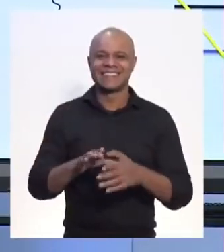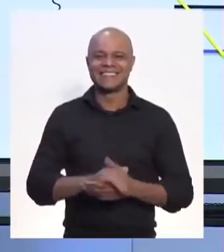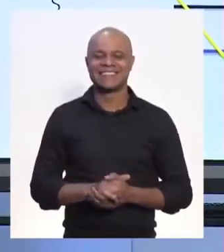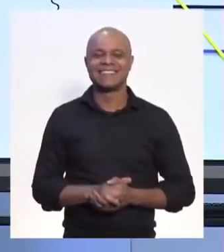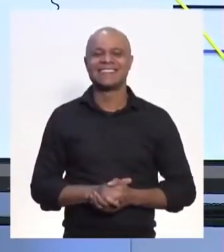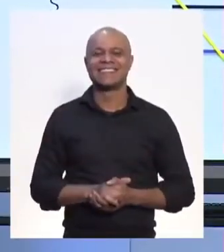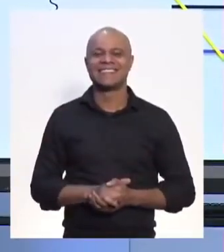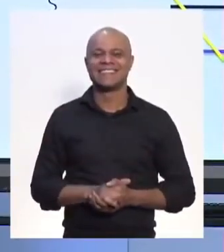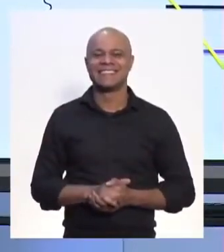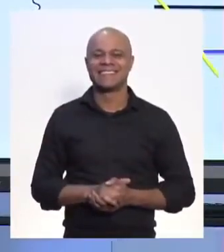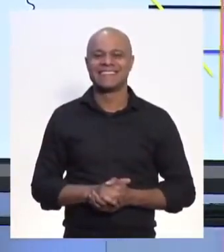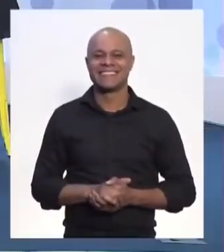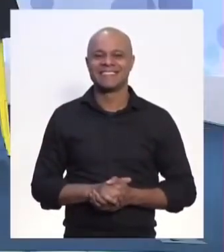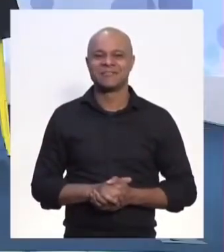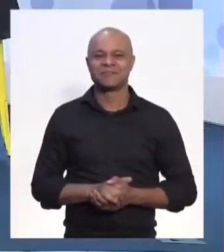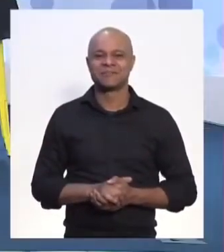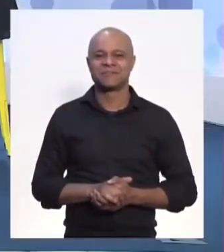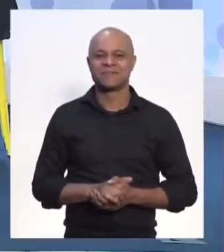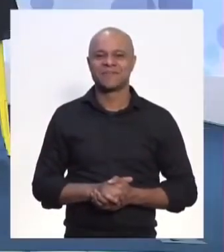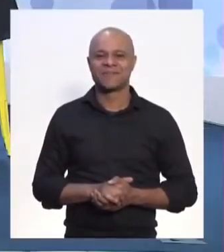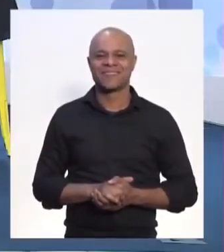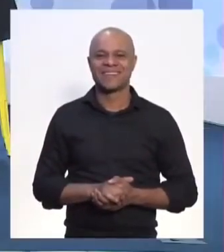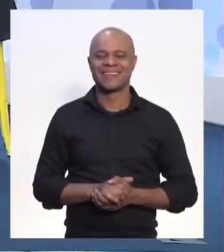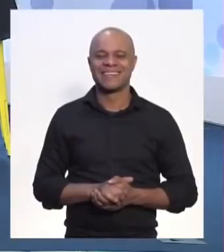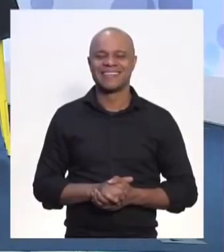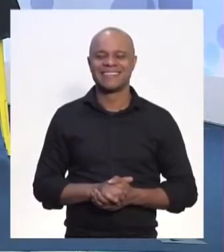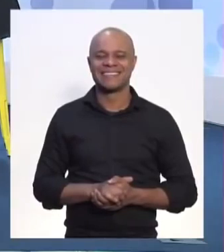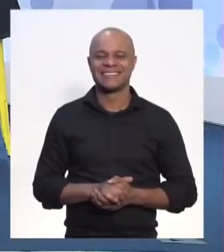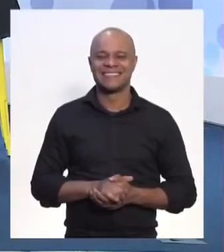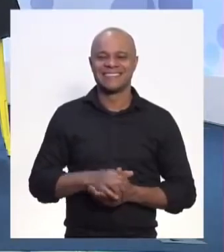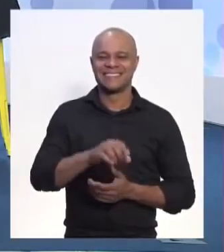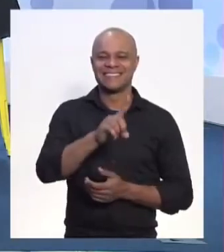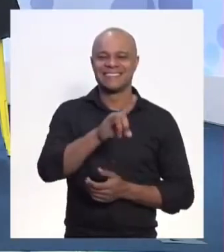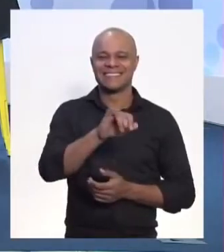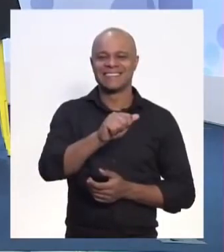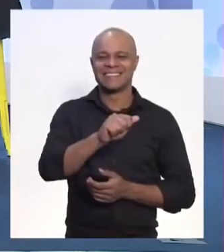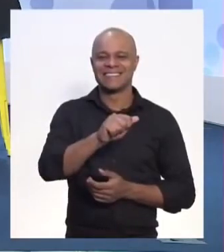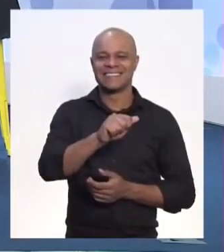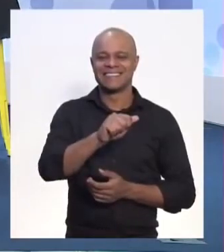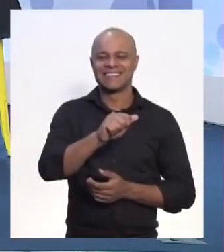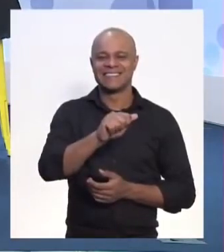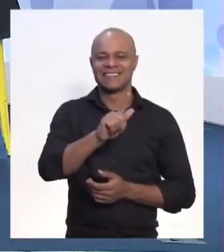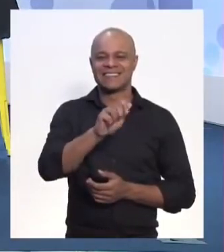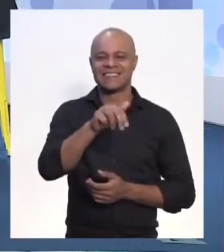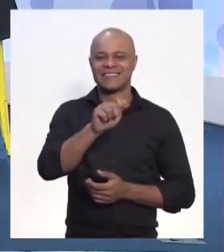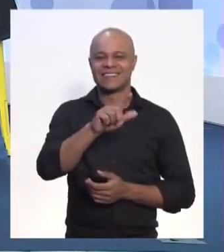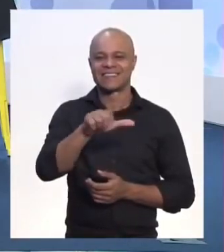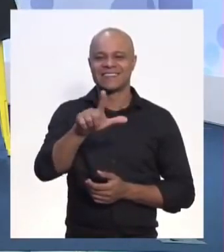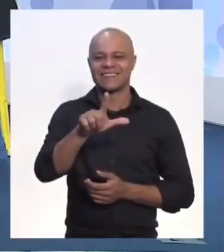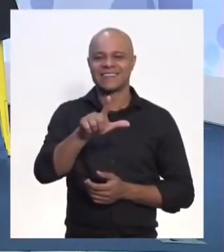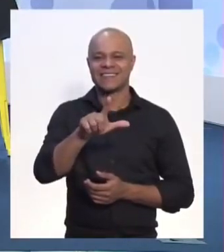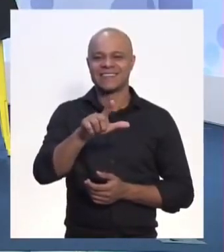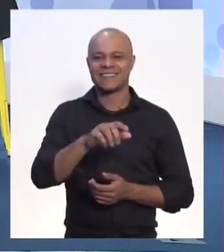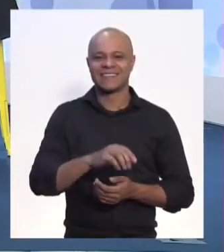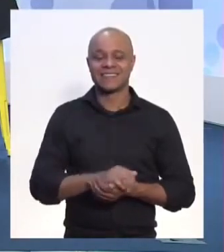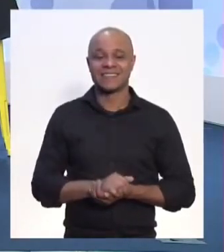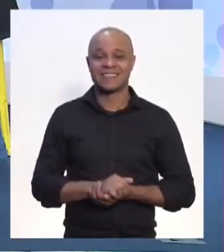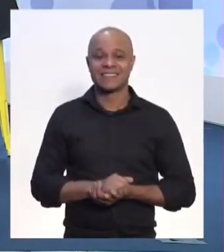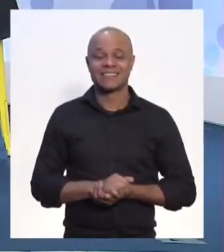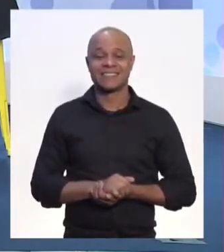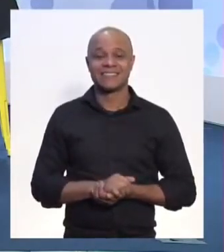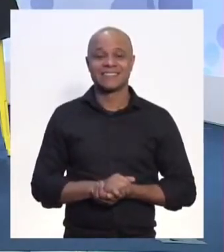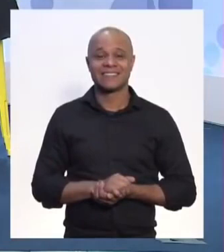diagonal. Não vai disputar uma Copa nunca. Não. Diagonal, tá? Uma Copa olha não, lá. uma Olimpíada, desculpa. Tá?